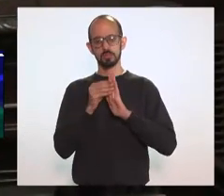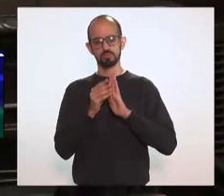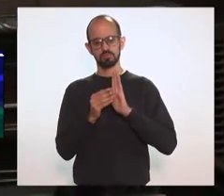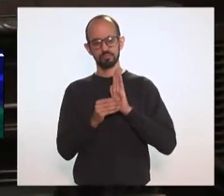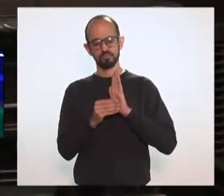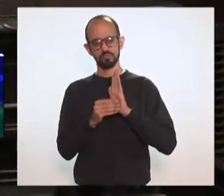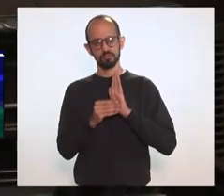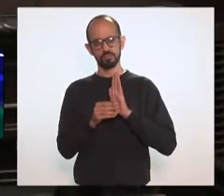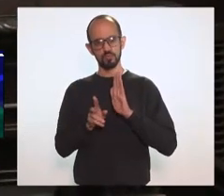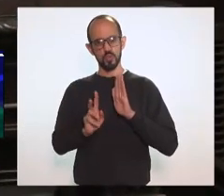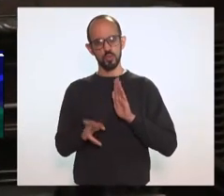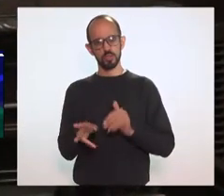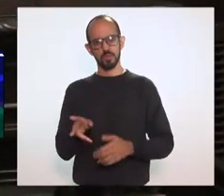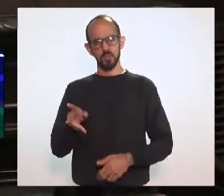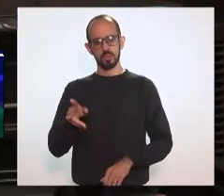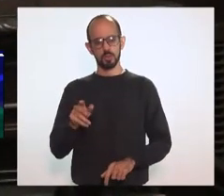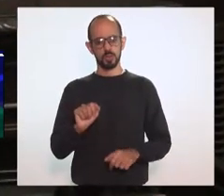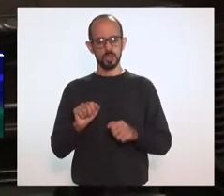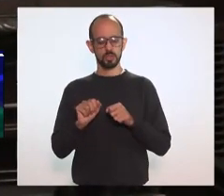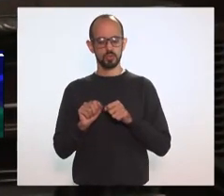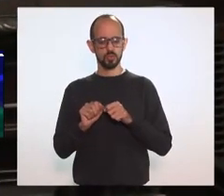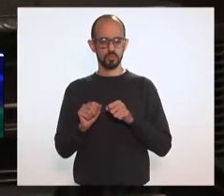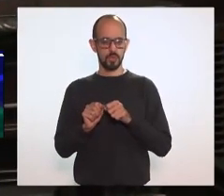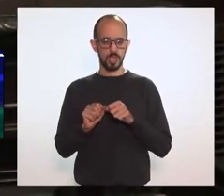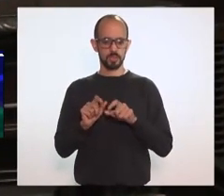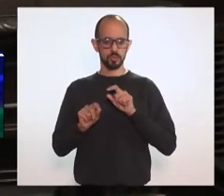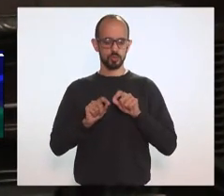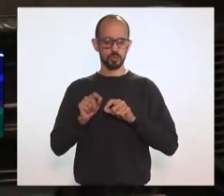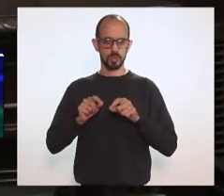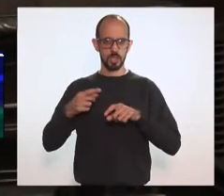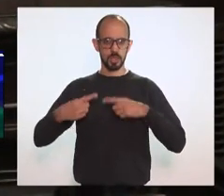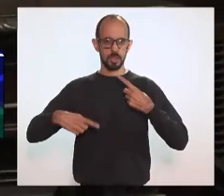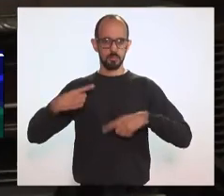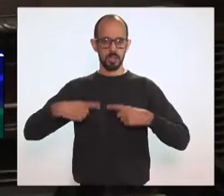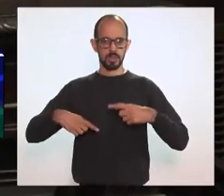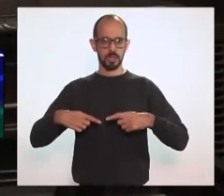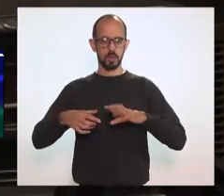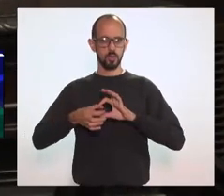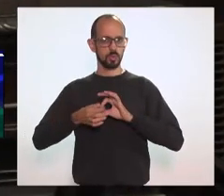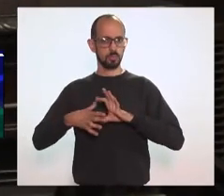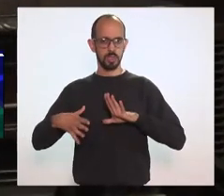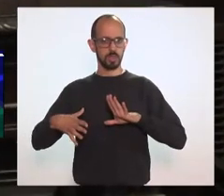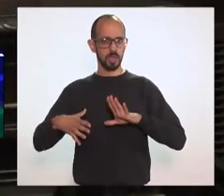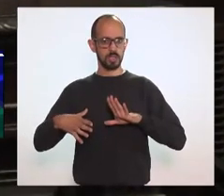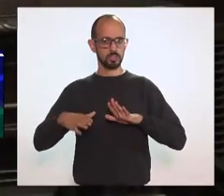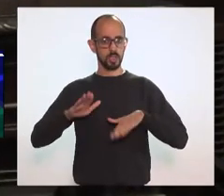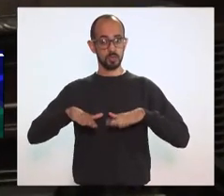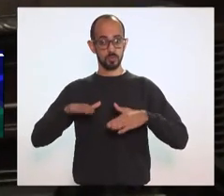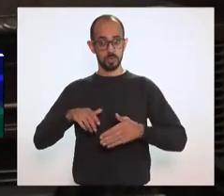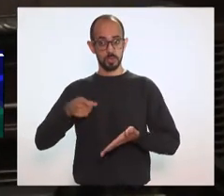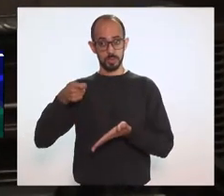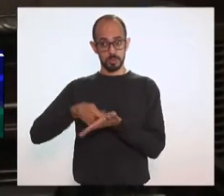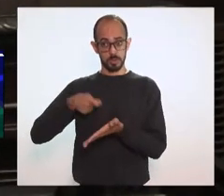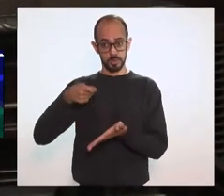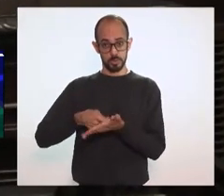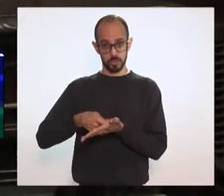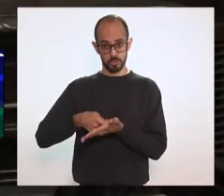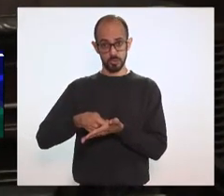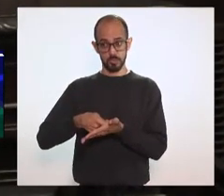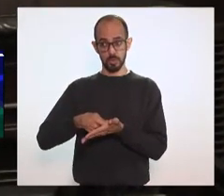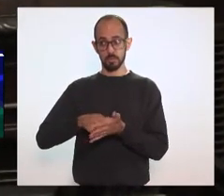faz aqui combater de forma democrática, muitas vezes enfática, com muita